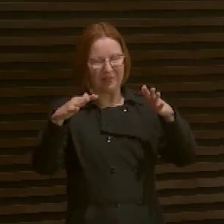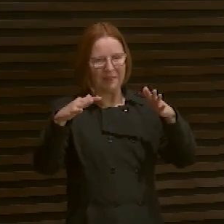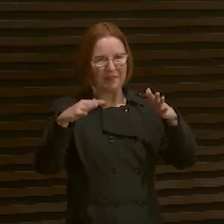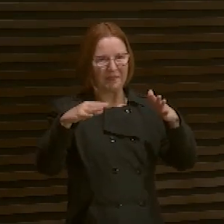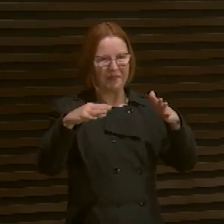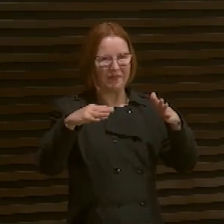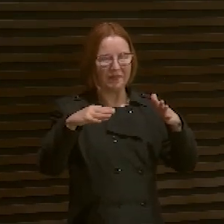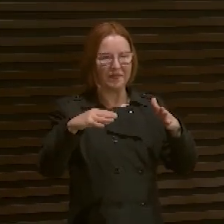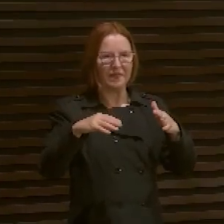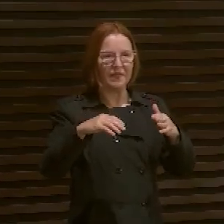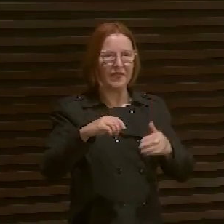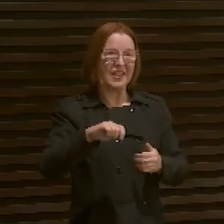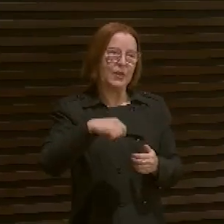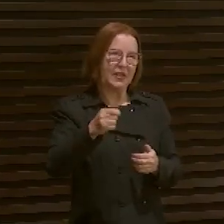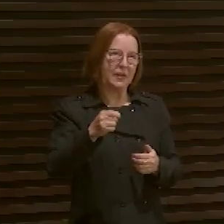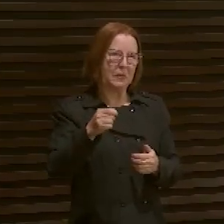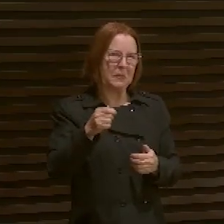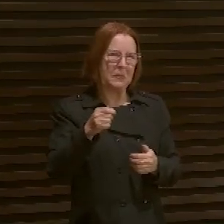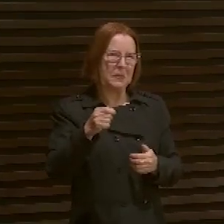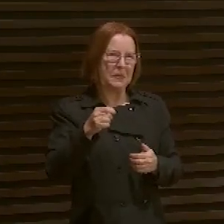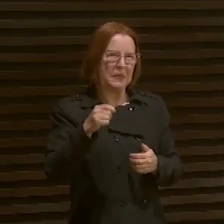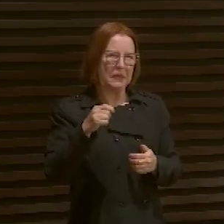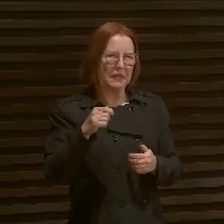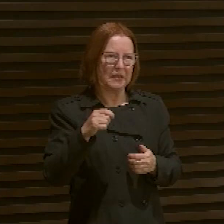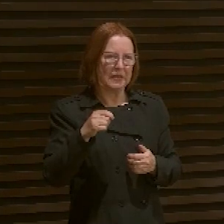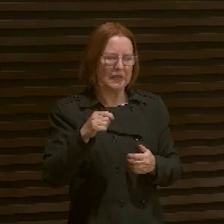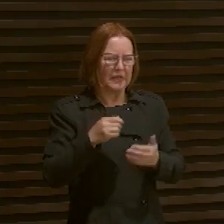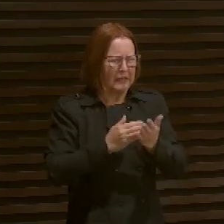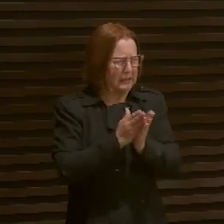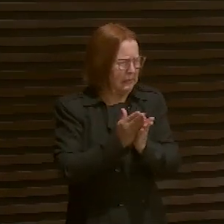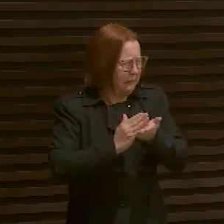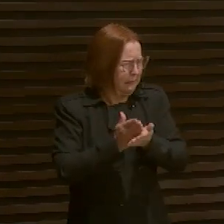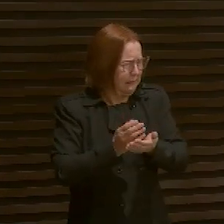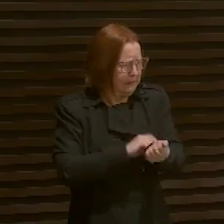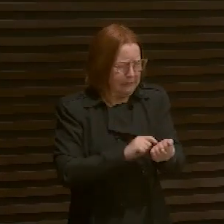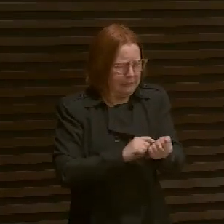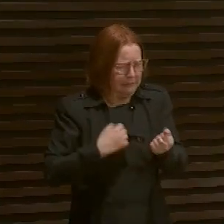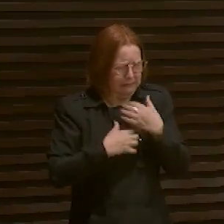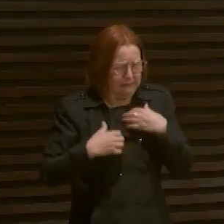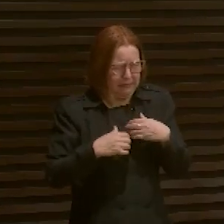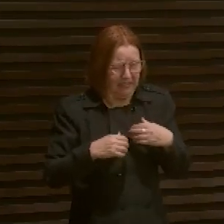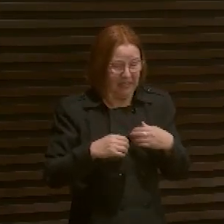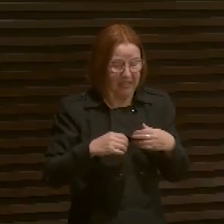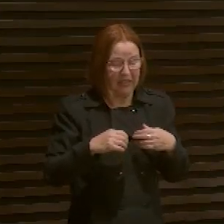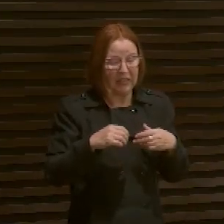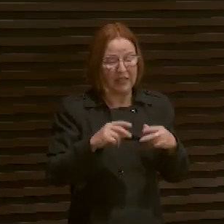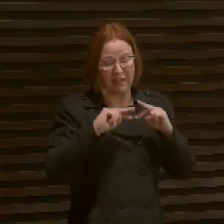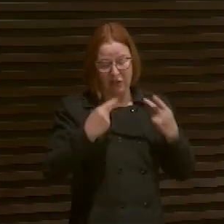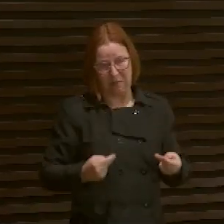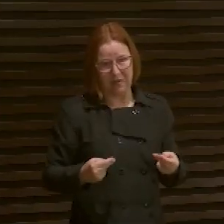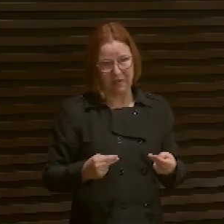símbolo da agitação humana. O mar, muitas vezes, ele representa as nações,